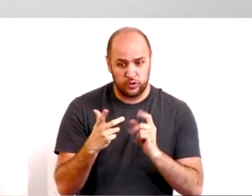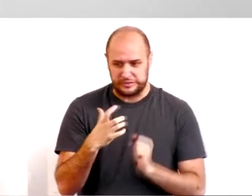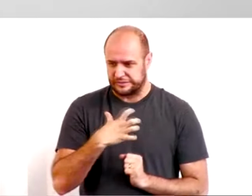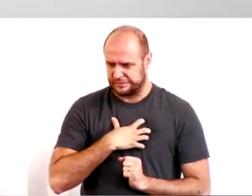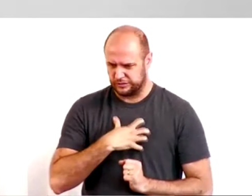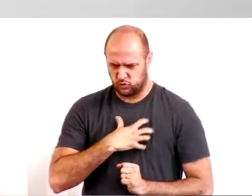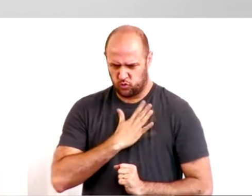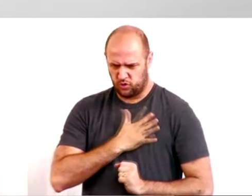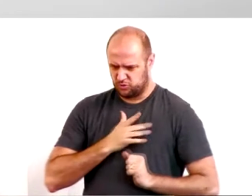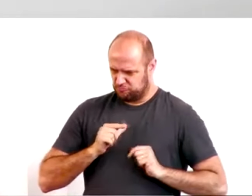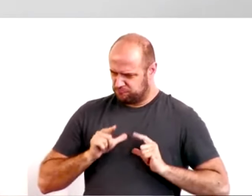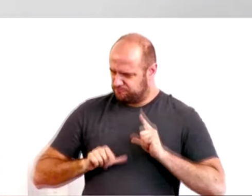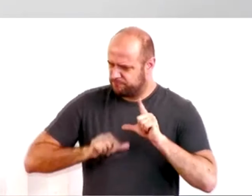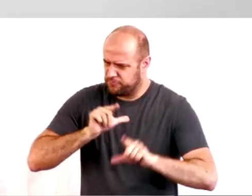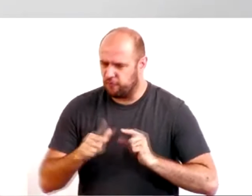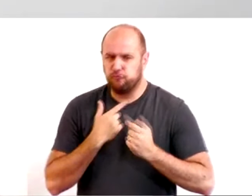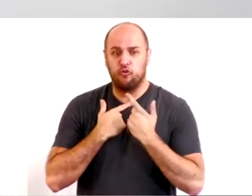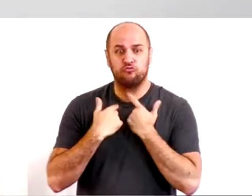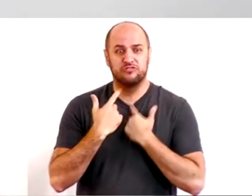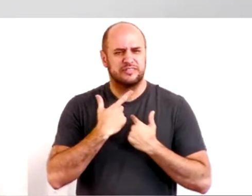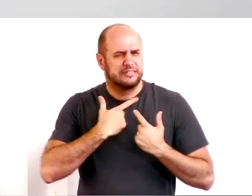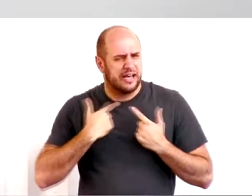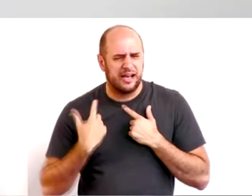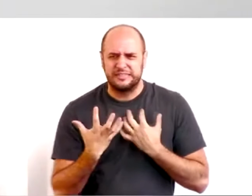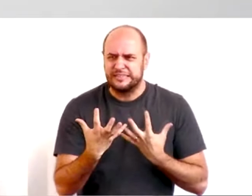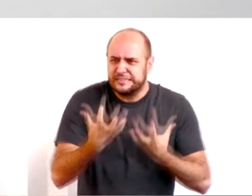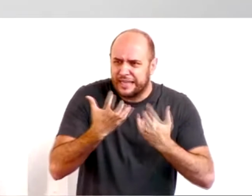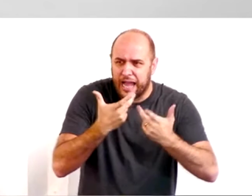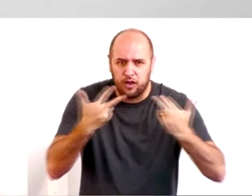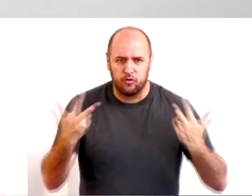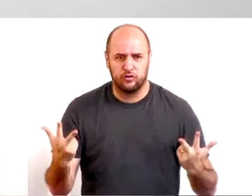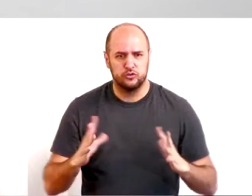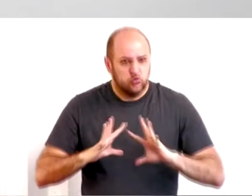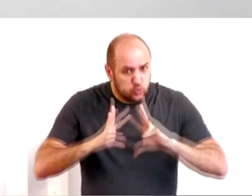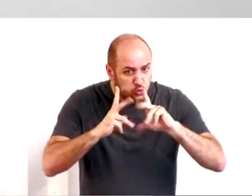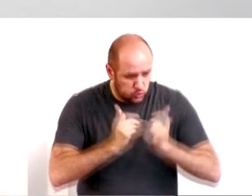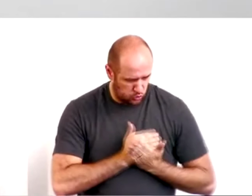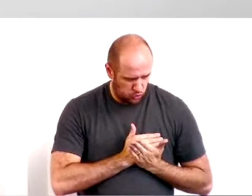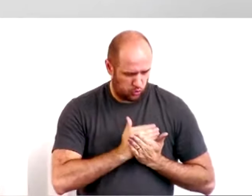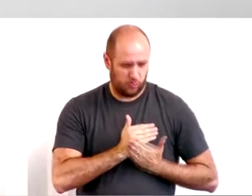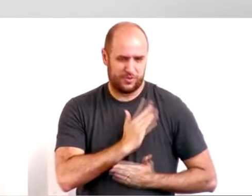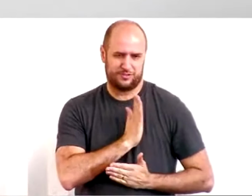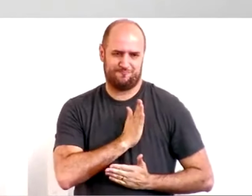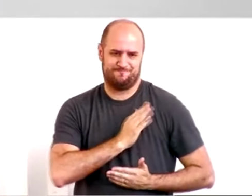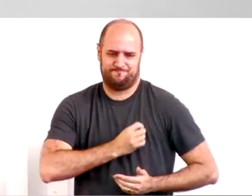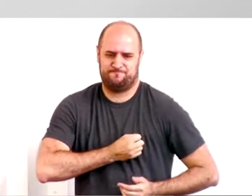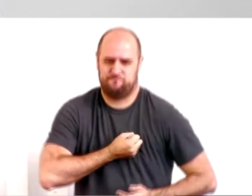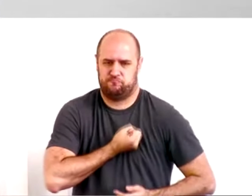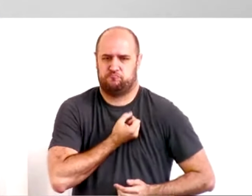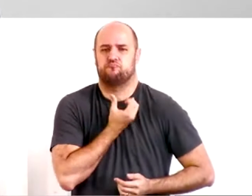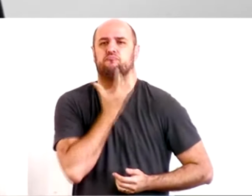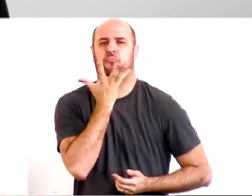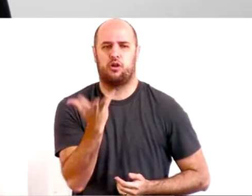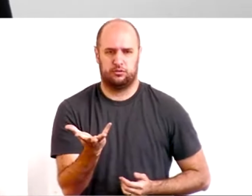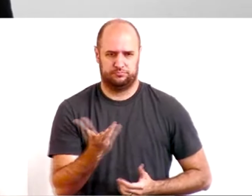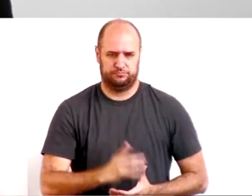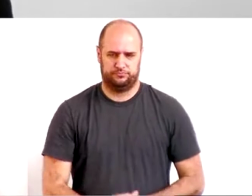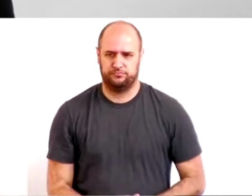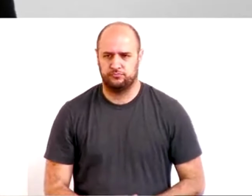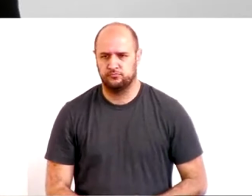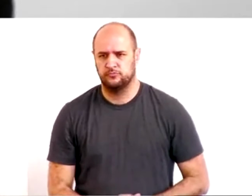nosso coração em termos de vontade, de desejos, de sentimentos e